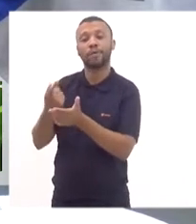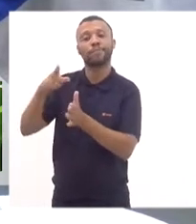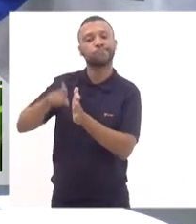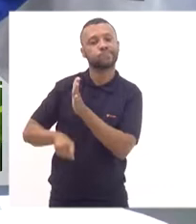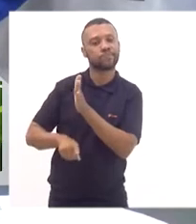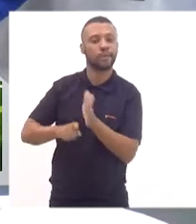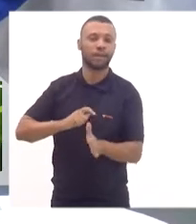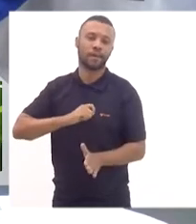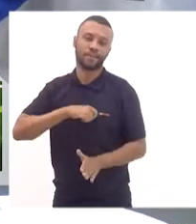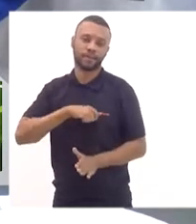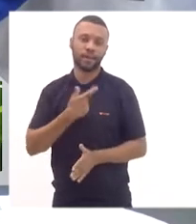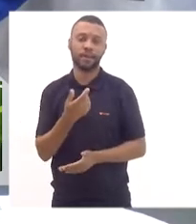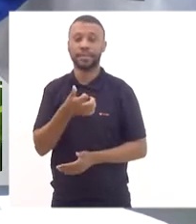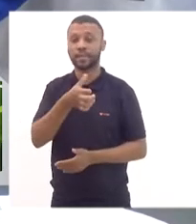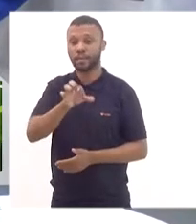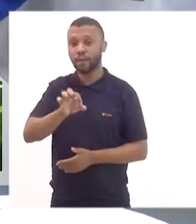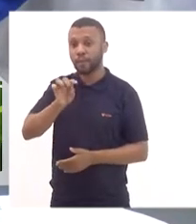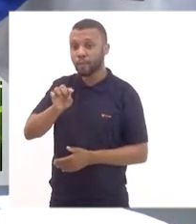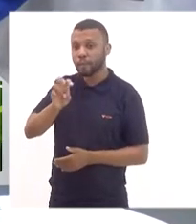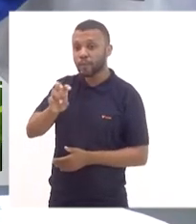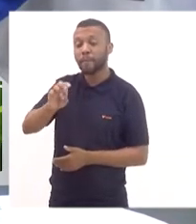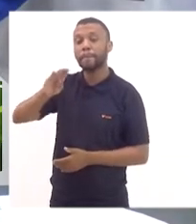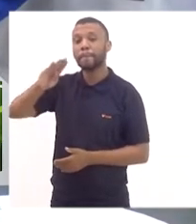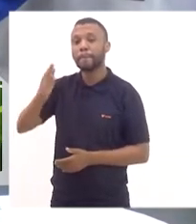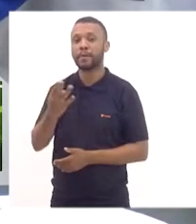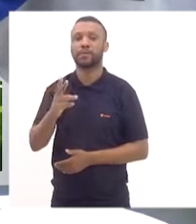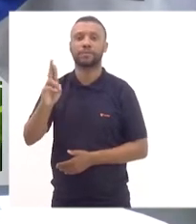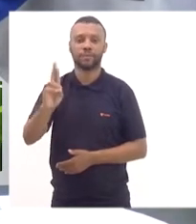19,5 bilhões de reais.